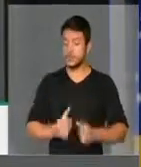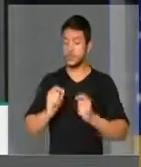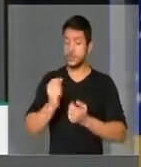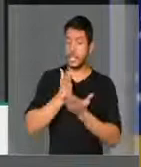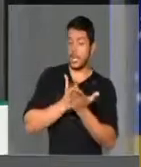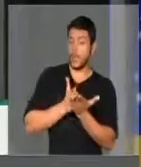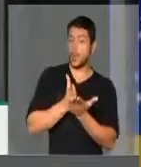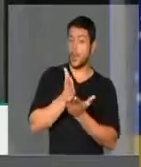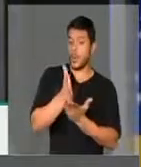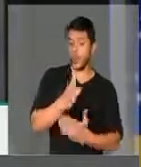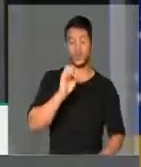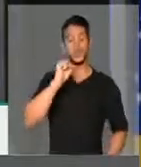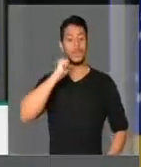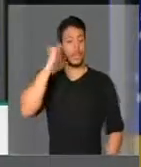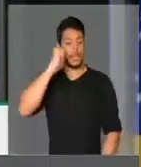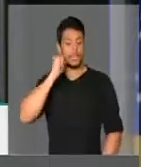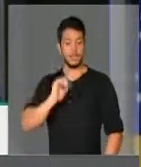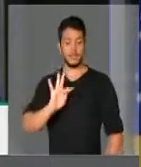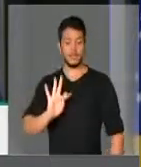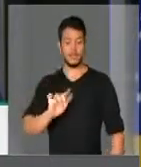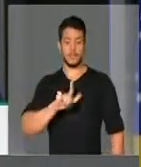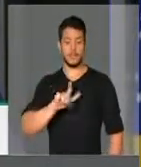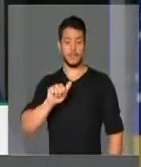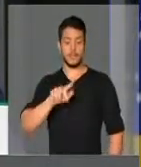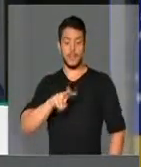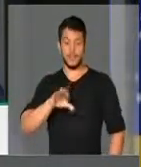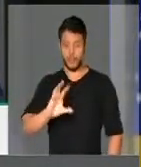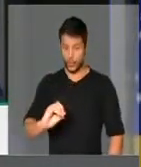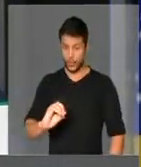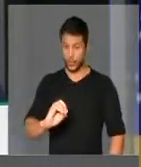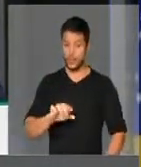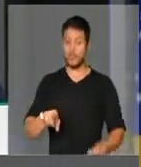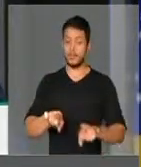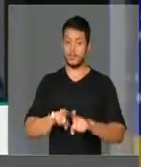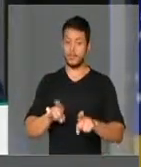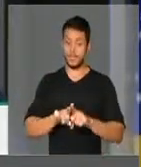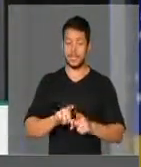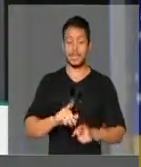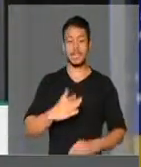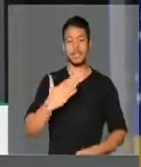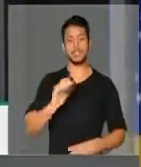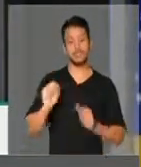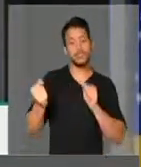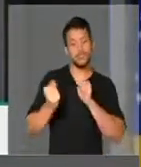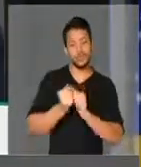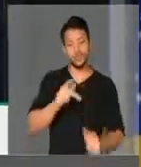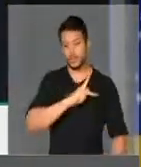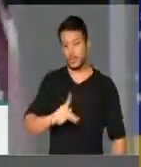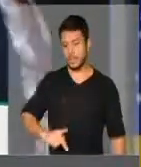honestidade do senador Flávio Bolsonaro e continuamos ao lado do presidente da República.